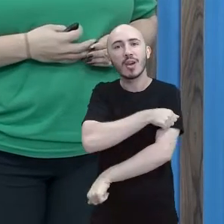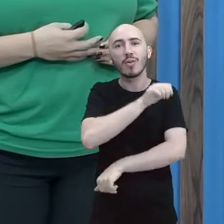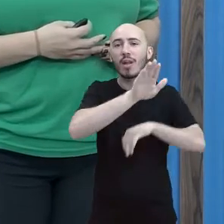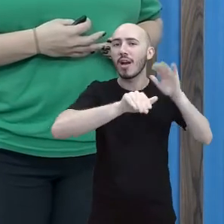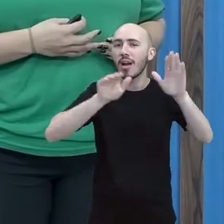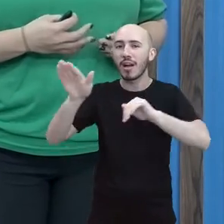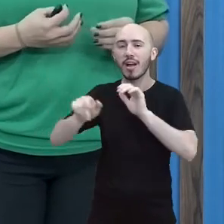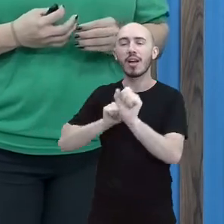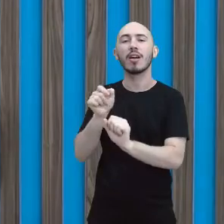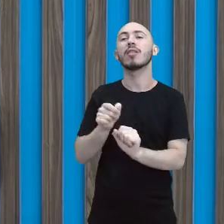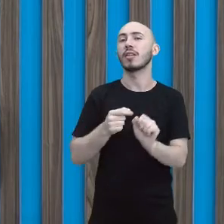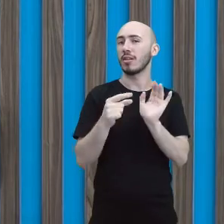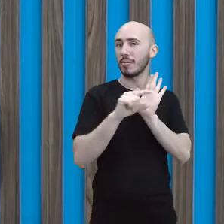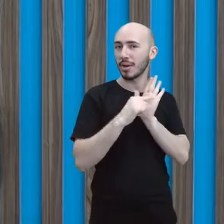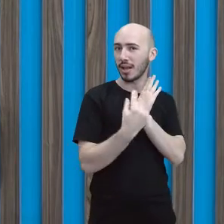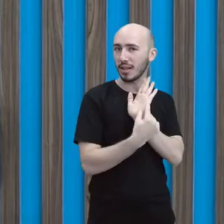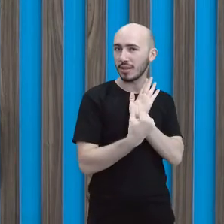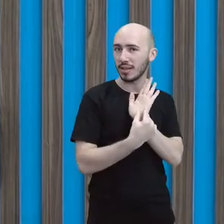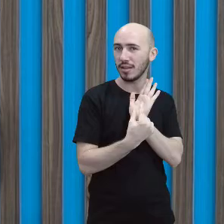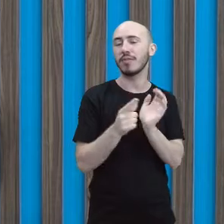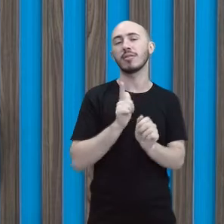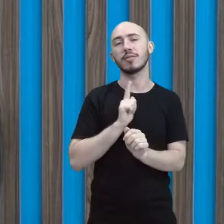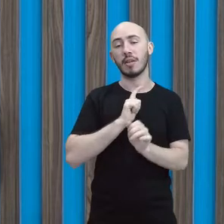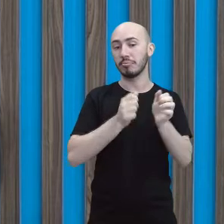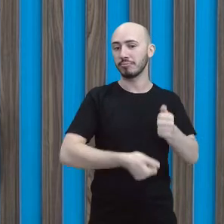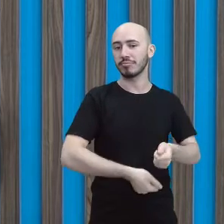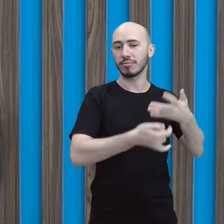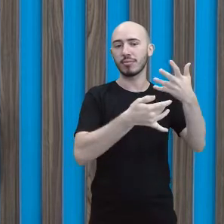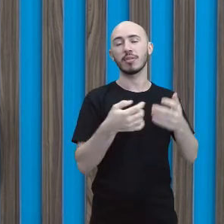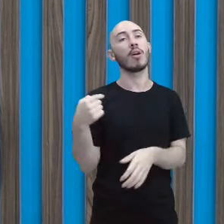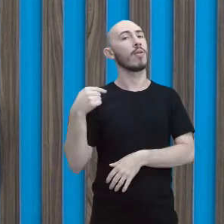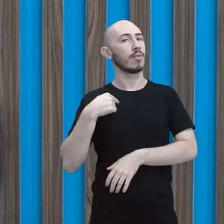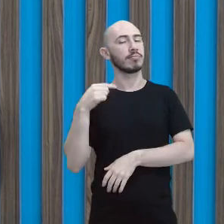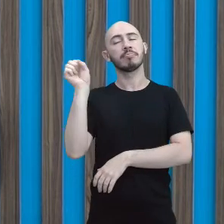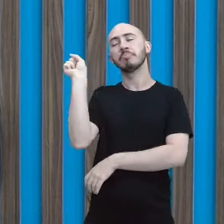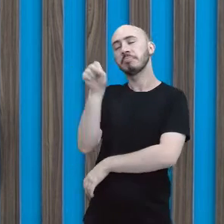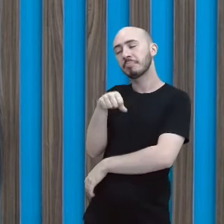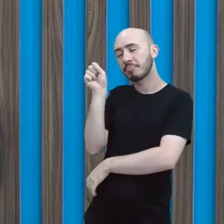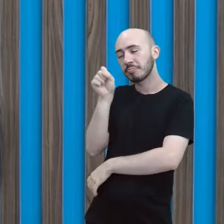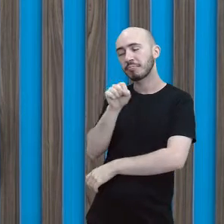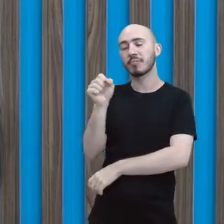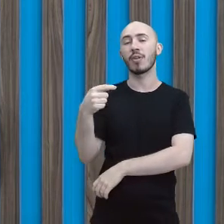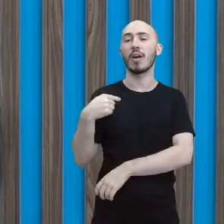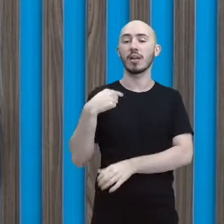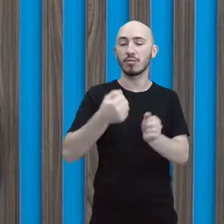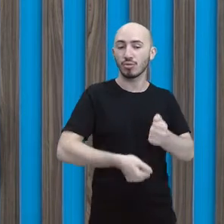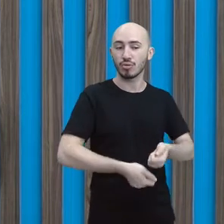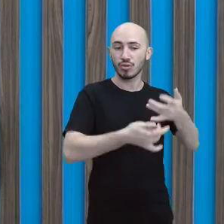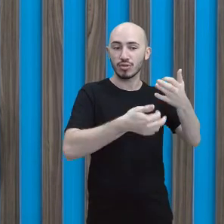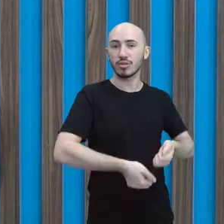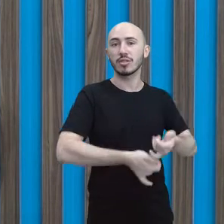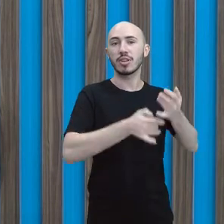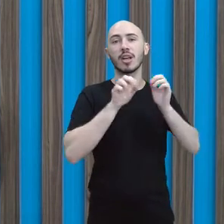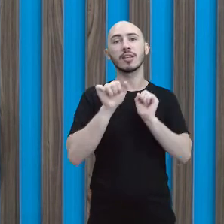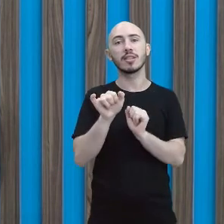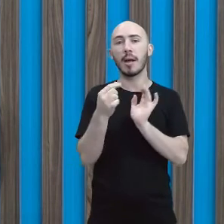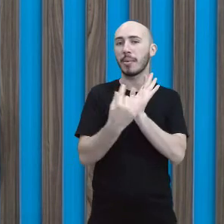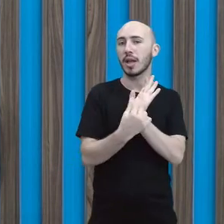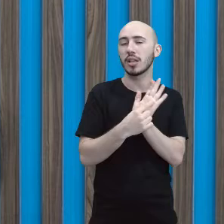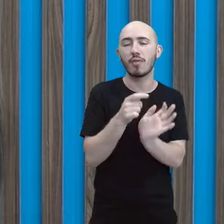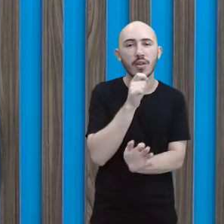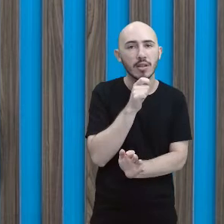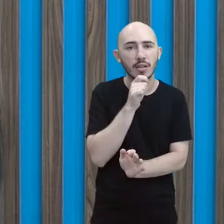assistir nossas aulas? Vamos sim, exatamente. Eu estou aqui ligada no chat, certo? Mas se você ainda não tem um aplicativo,